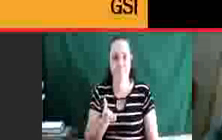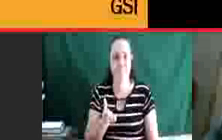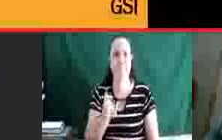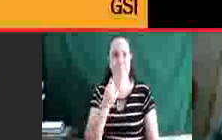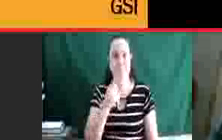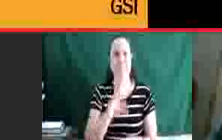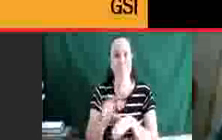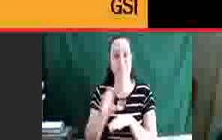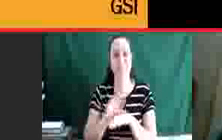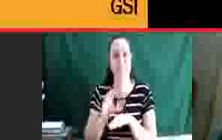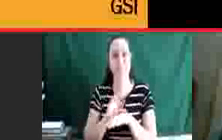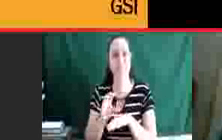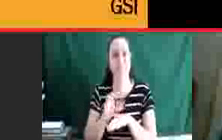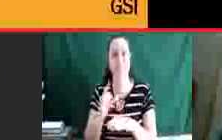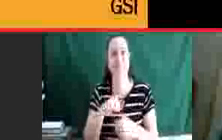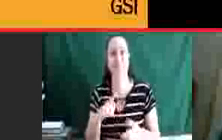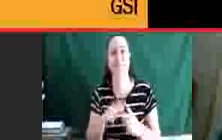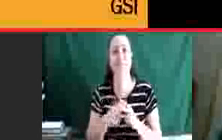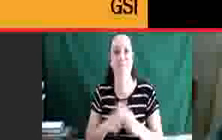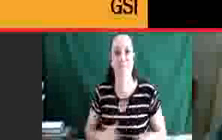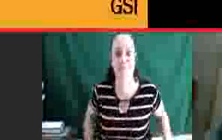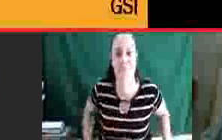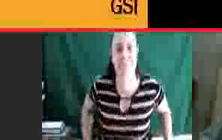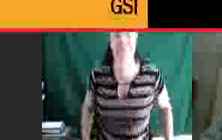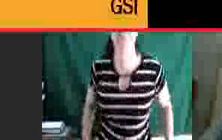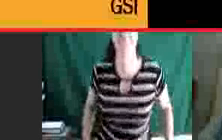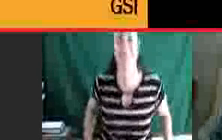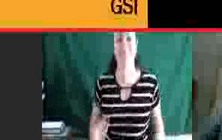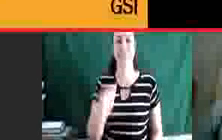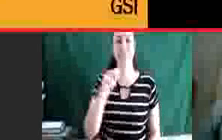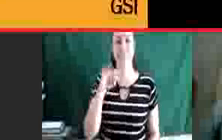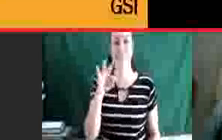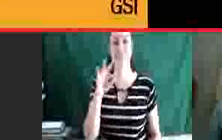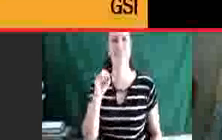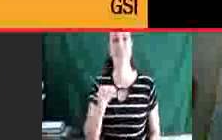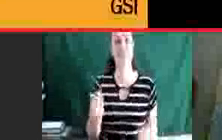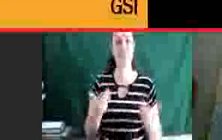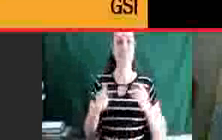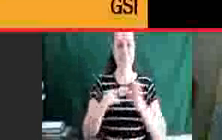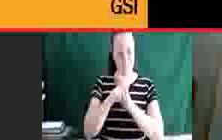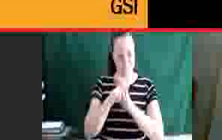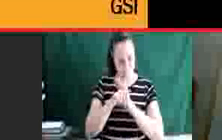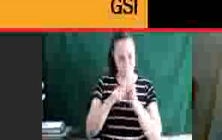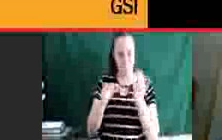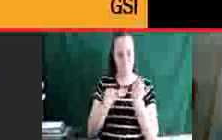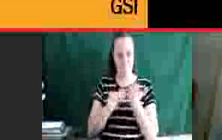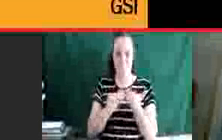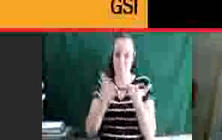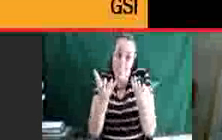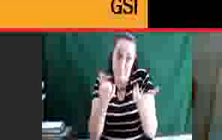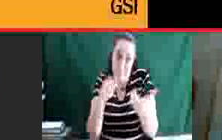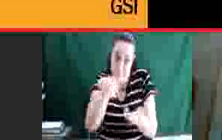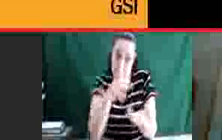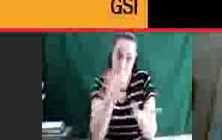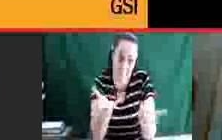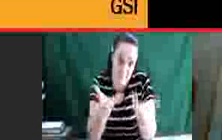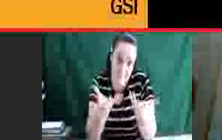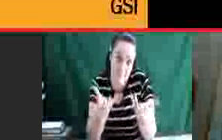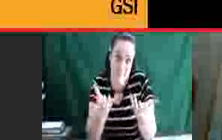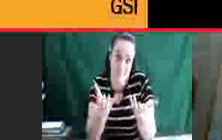para encontrar as informações de um determinado nome. Vamos tentar entender. Quando alguém digita no navegador o endereço